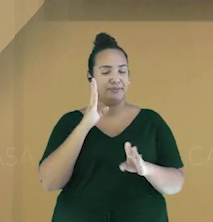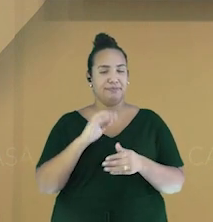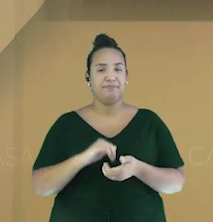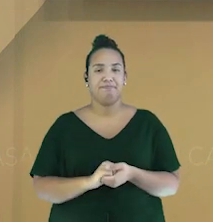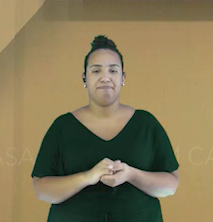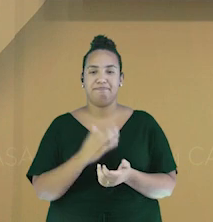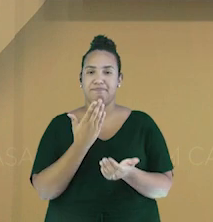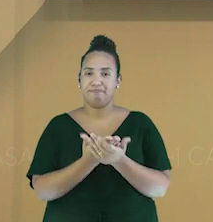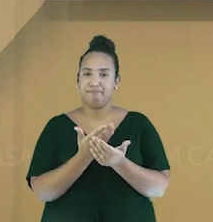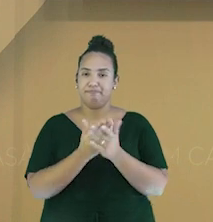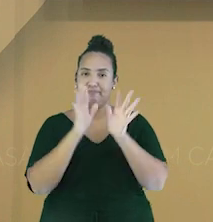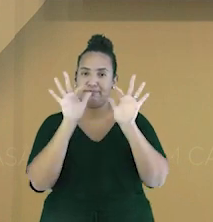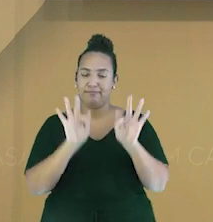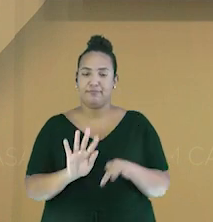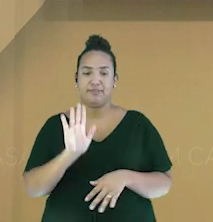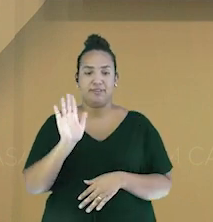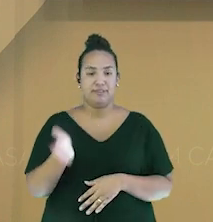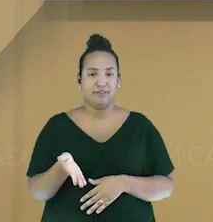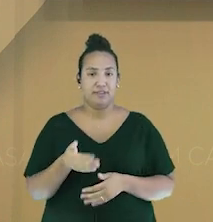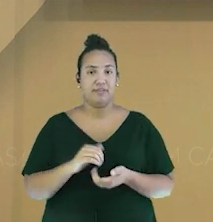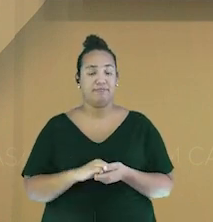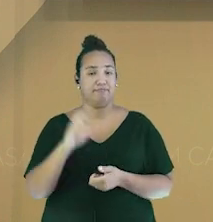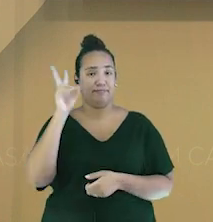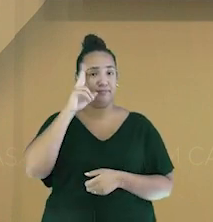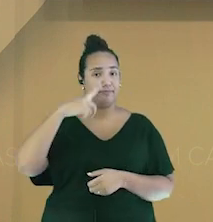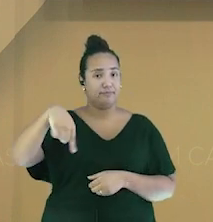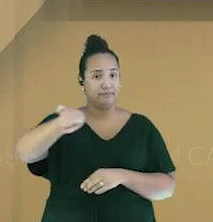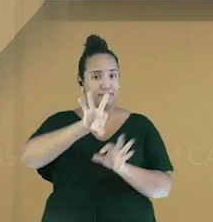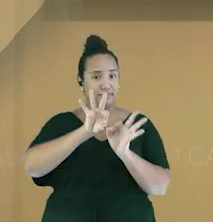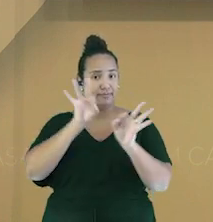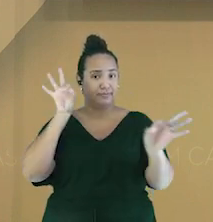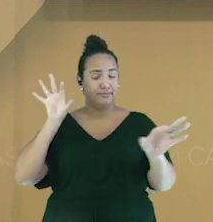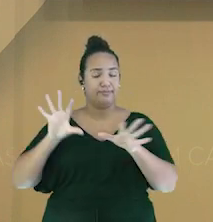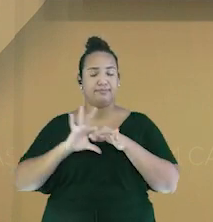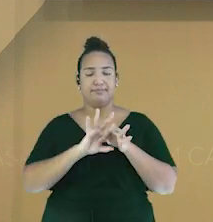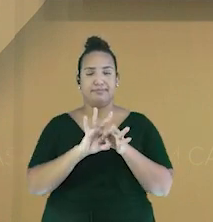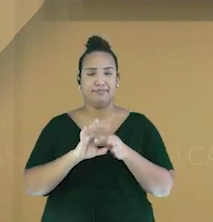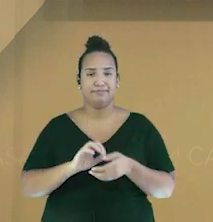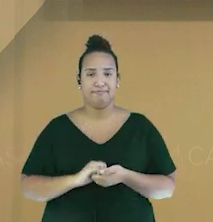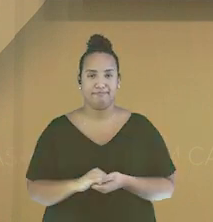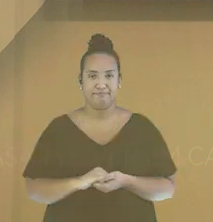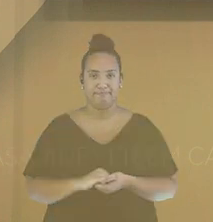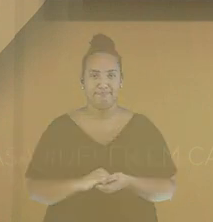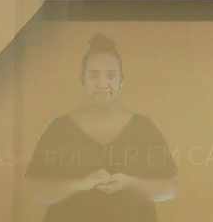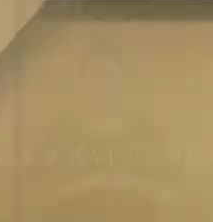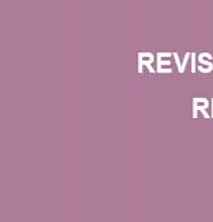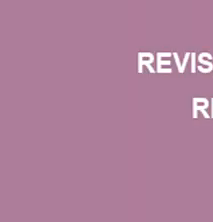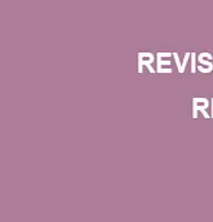A aula de hoje chegou ao fim, mas não se esqueça, mesmo distantes, estamos juntos.